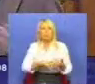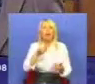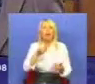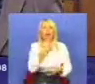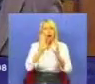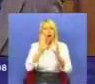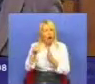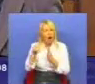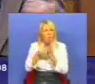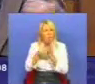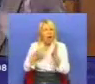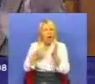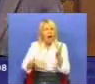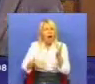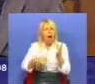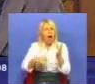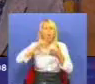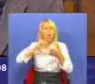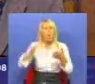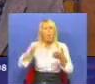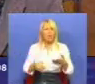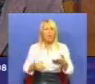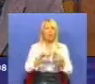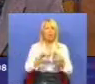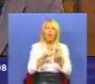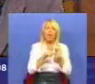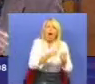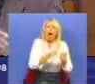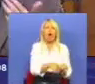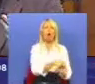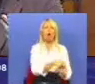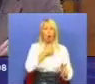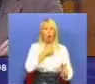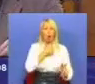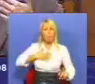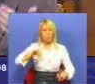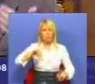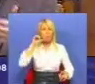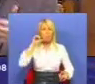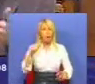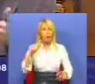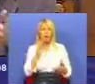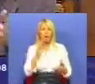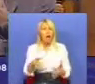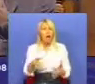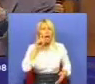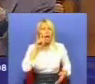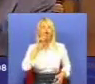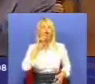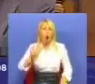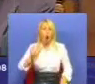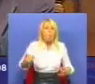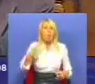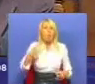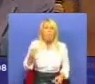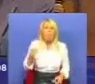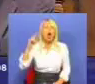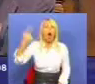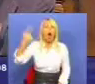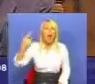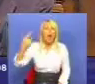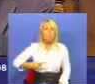um contrato de concessão a uma empresa que ainda não existe, a garantir-lhe que poderia impor